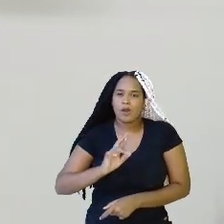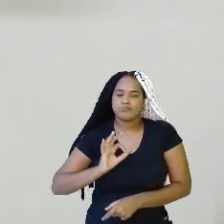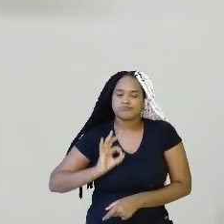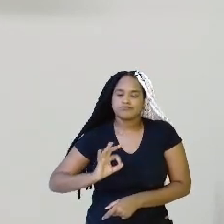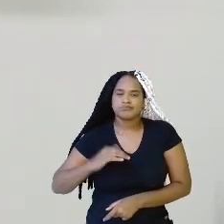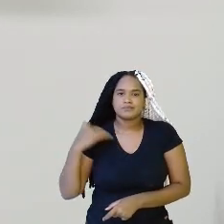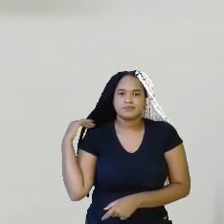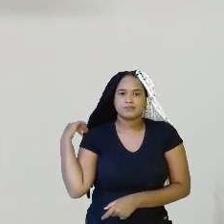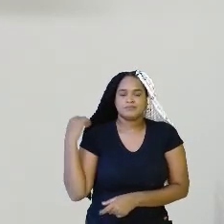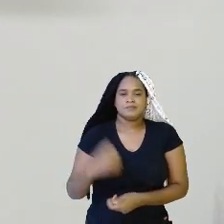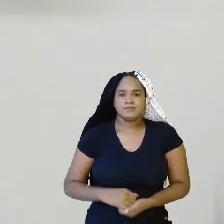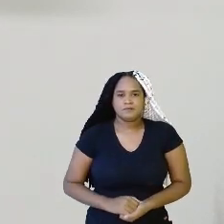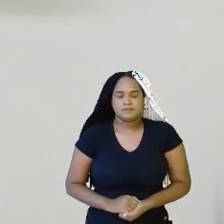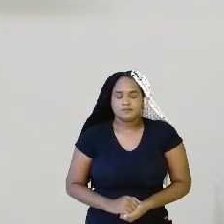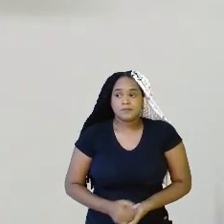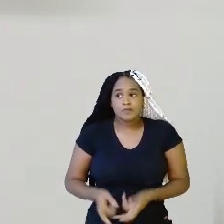problema.